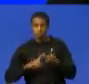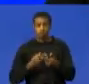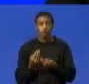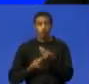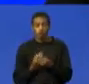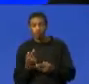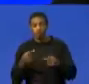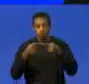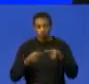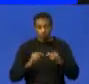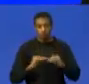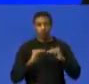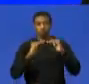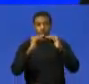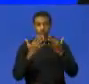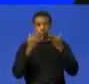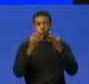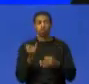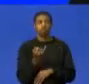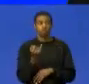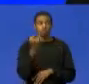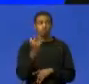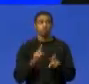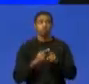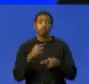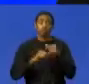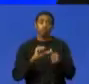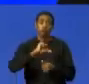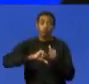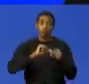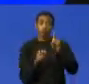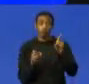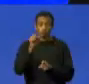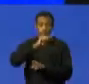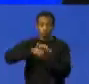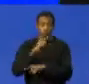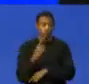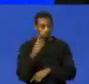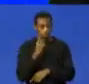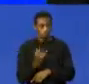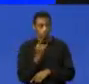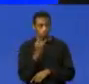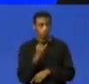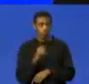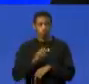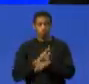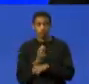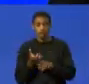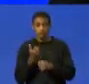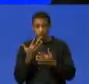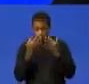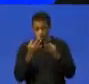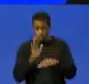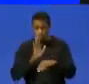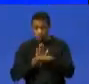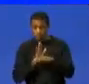sim circular, tendo na atenção primária, né, atenção básica, o centro ordenador de todo o fluxo das